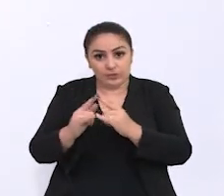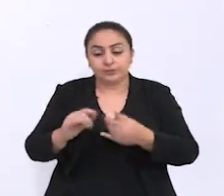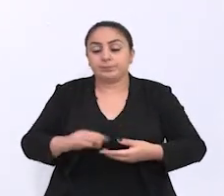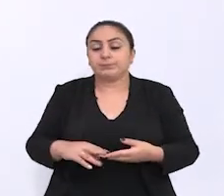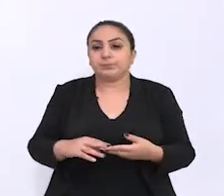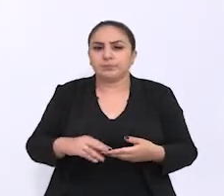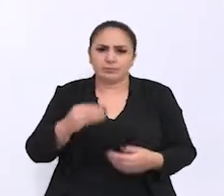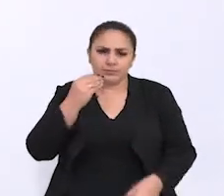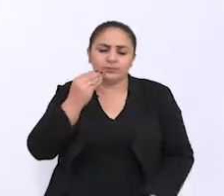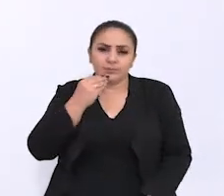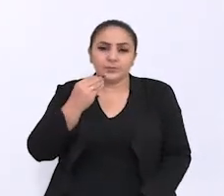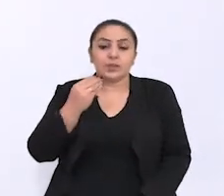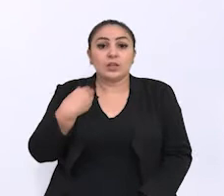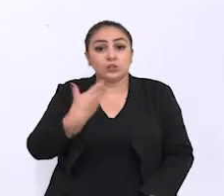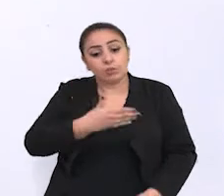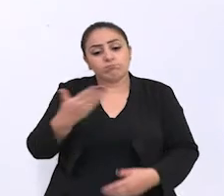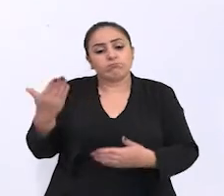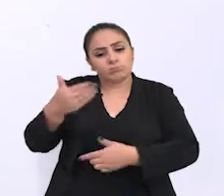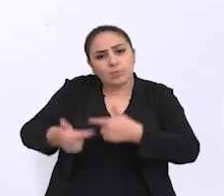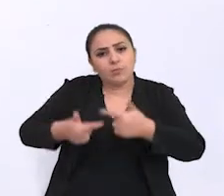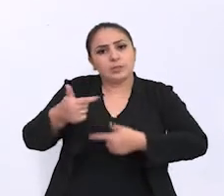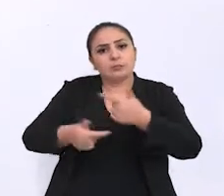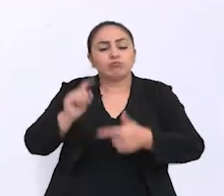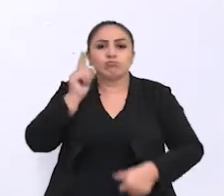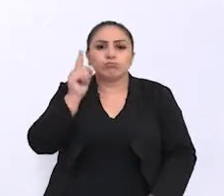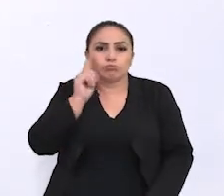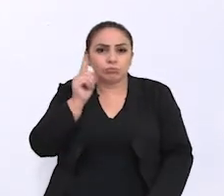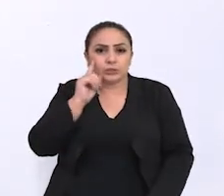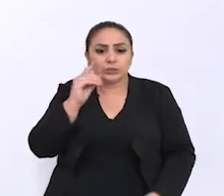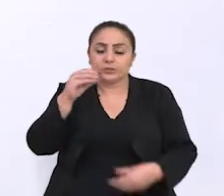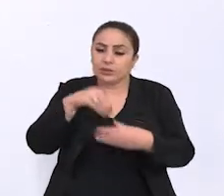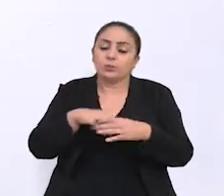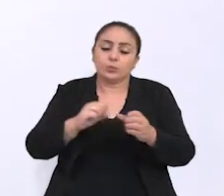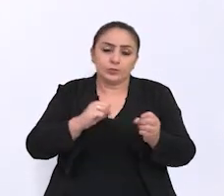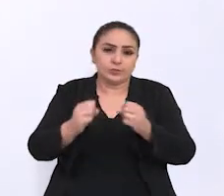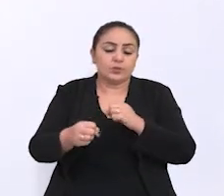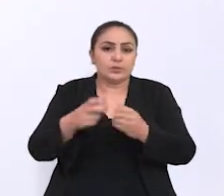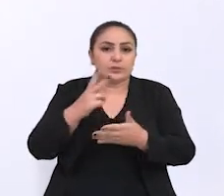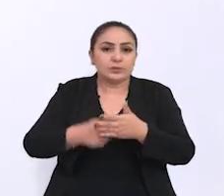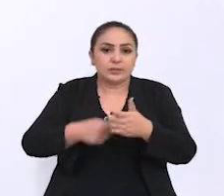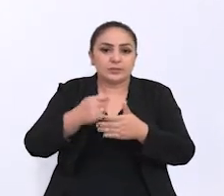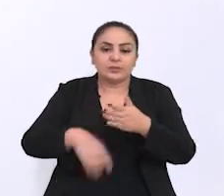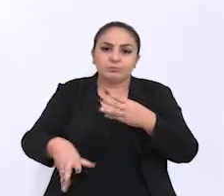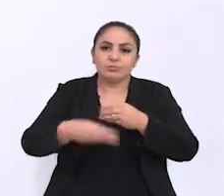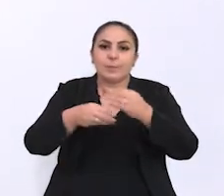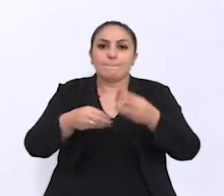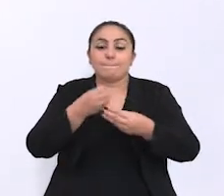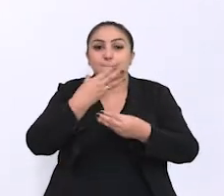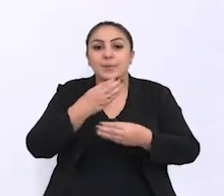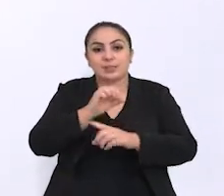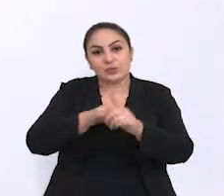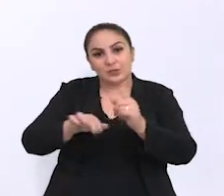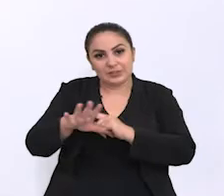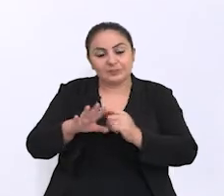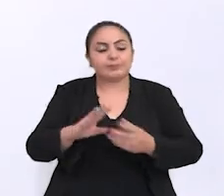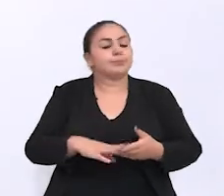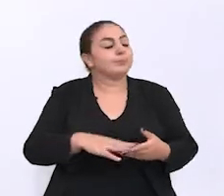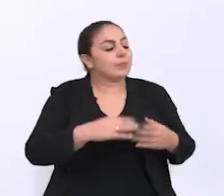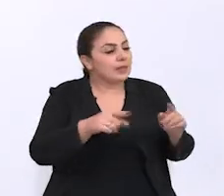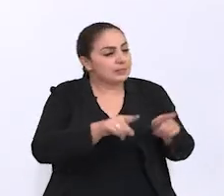abril. E viemos trabalhando, cada dia, dentro do possível, sempre procurando acrescentar o bem da sociedade,